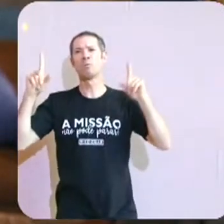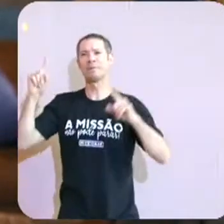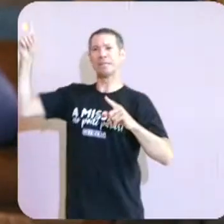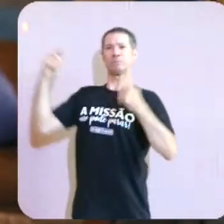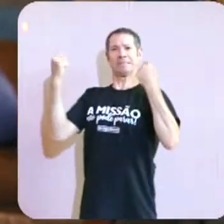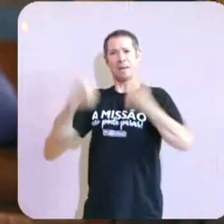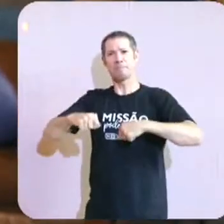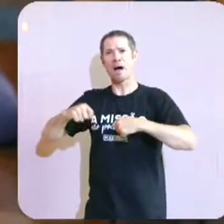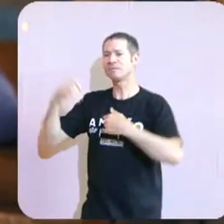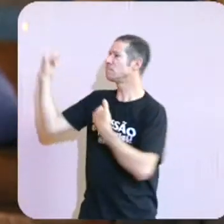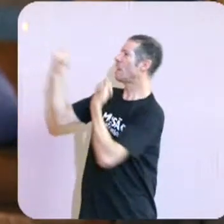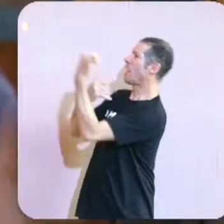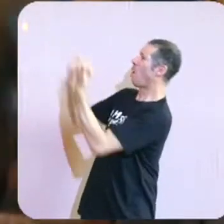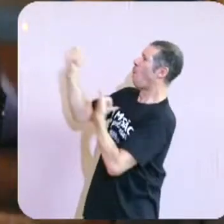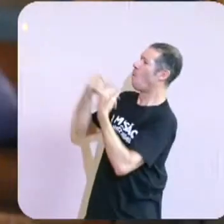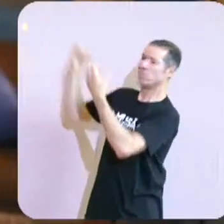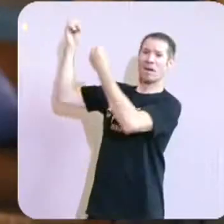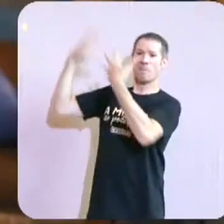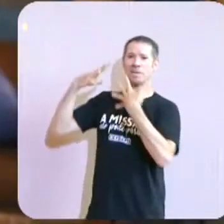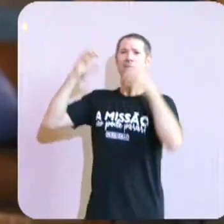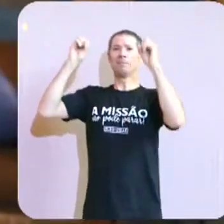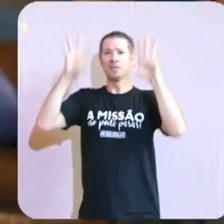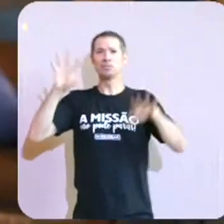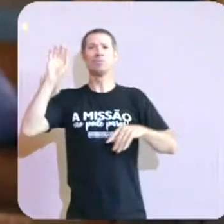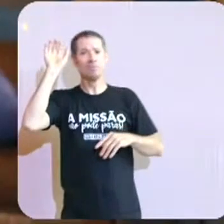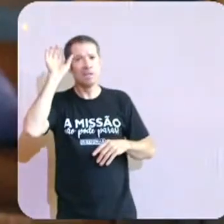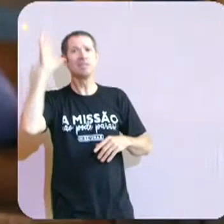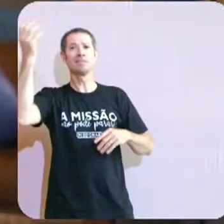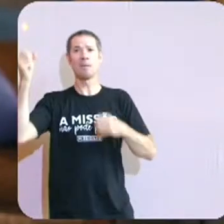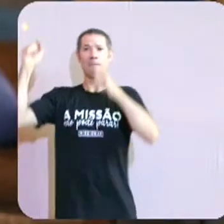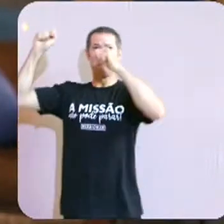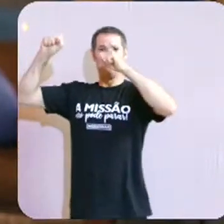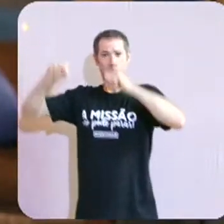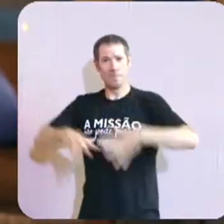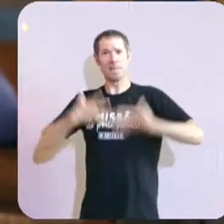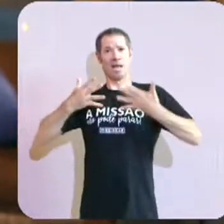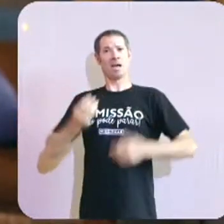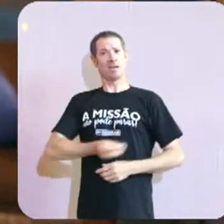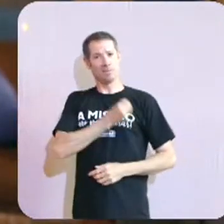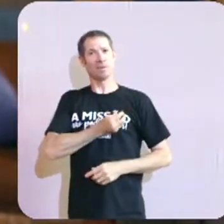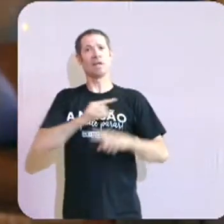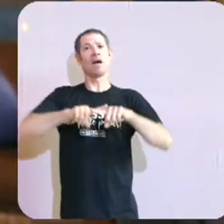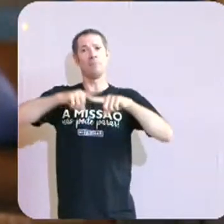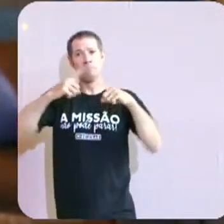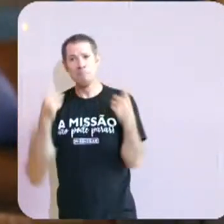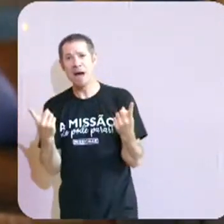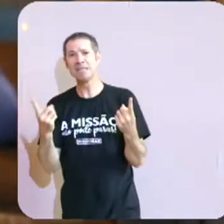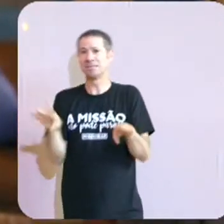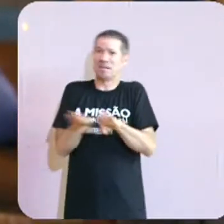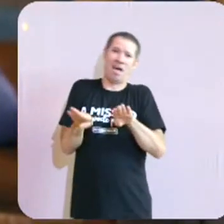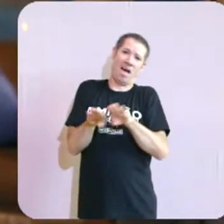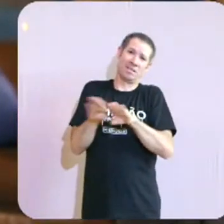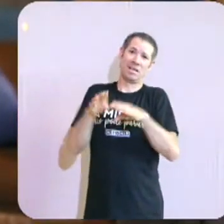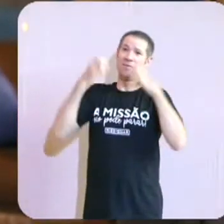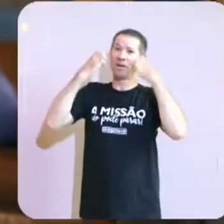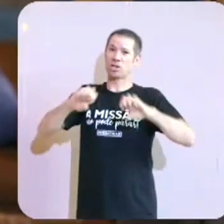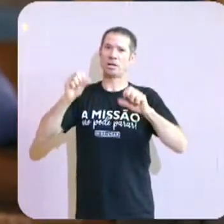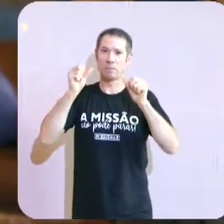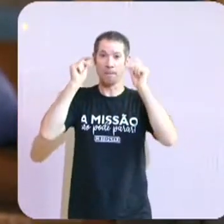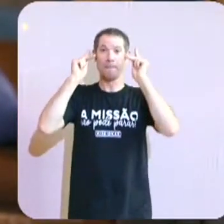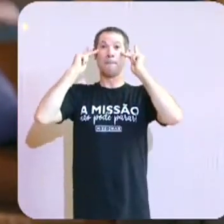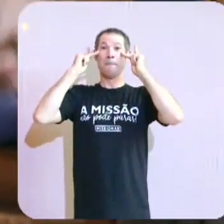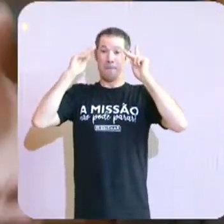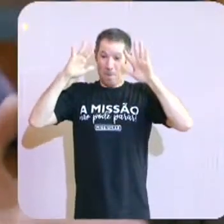capaz, é poderoso para nos abençoar e para realizar milagres nas nossas vidas, mas assim como no evangelho da